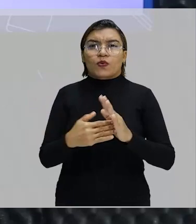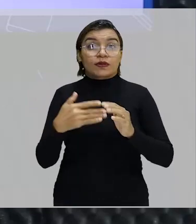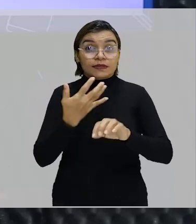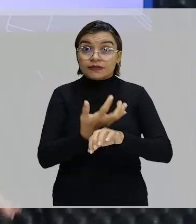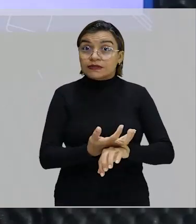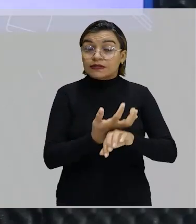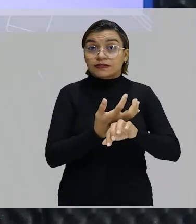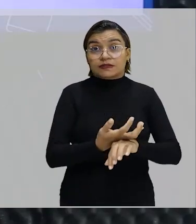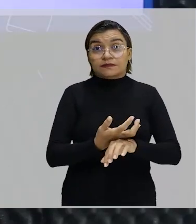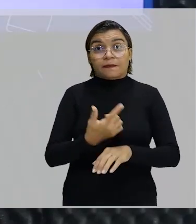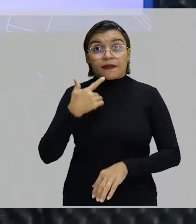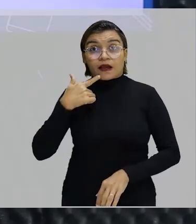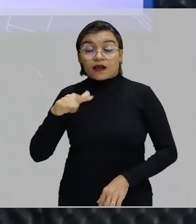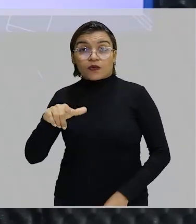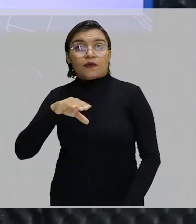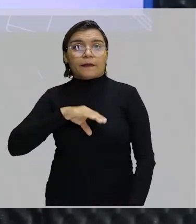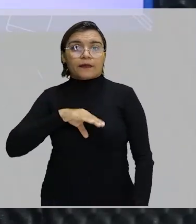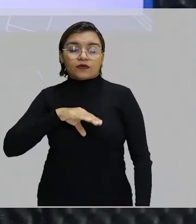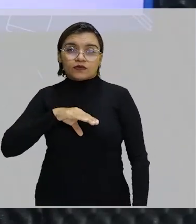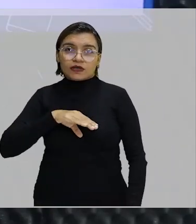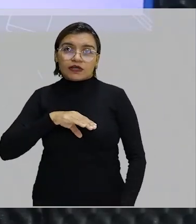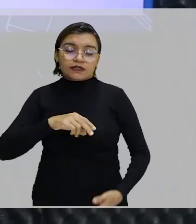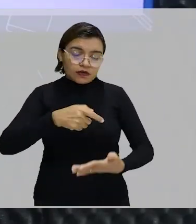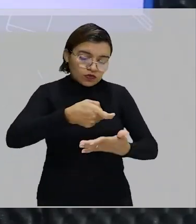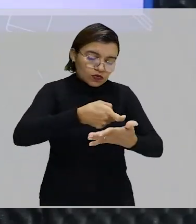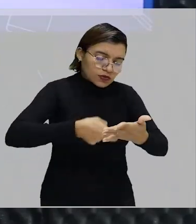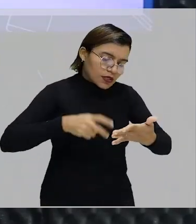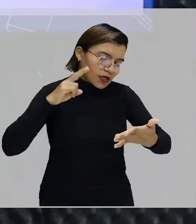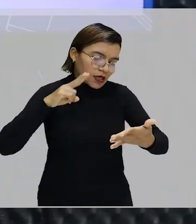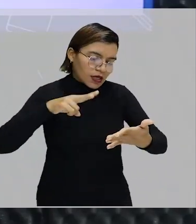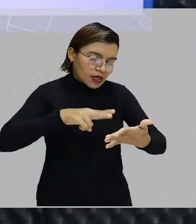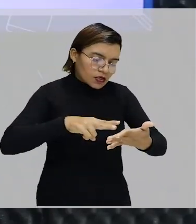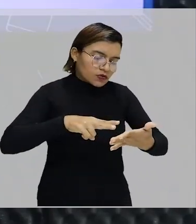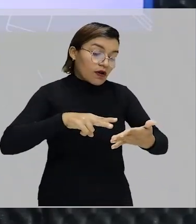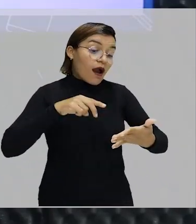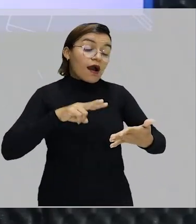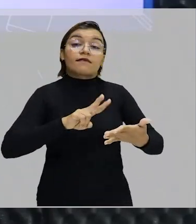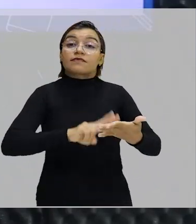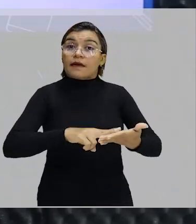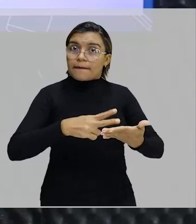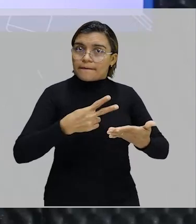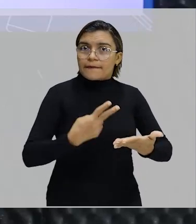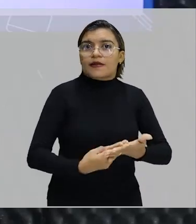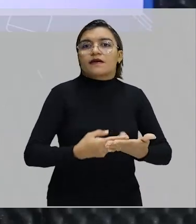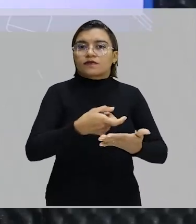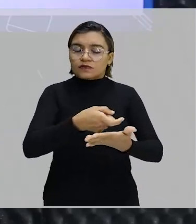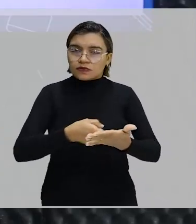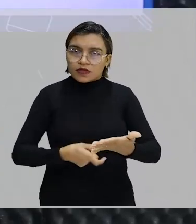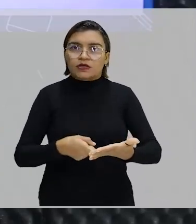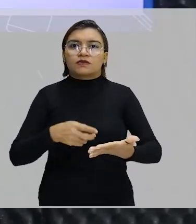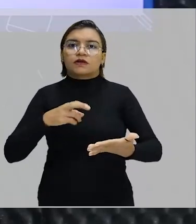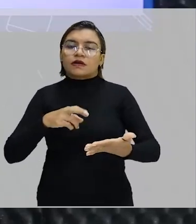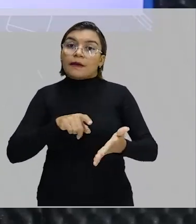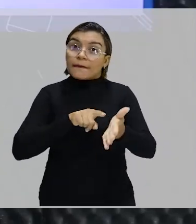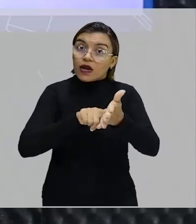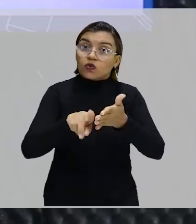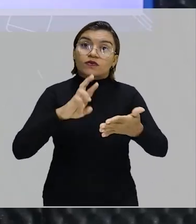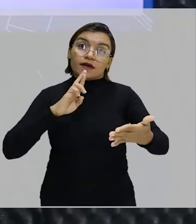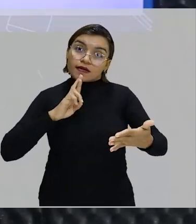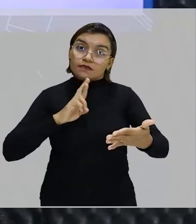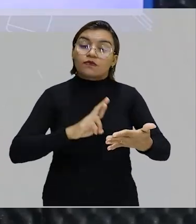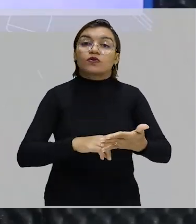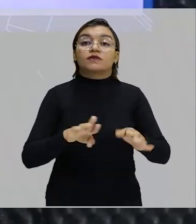disciplinas. Na língua portuguesa você interpreta um texto, você entende o comando de uma questão, você responde e, claro,